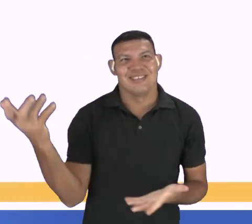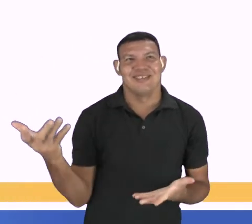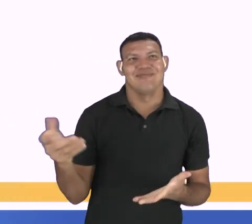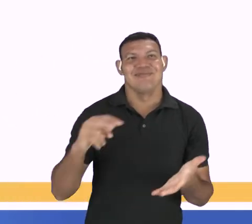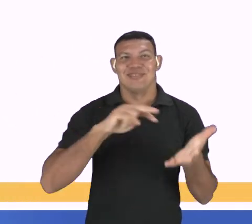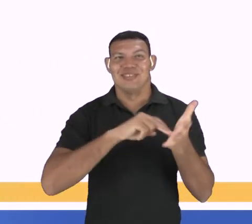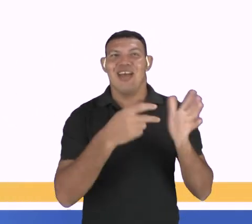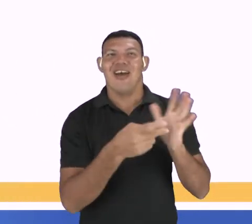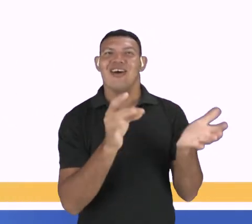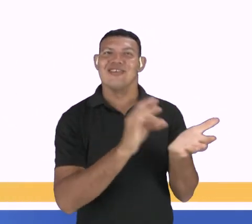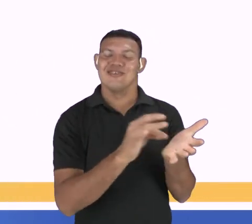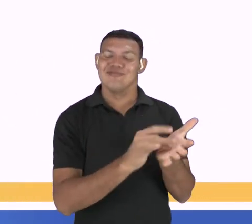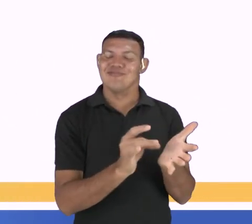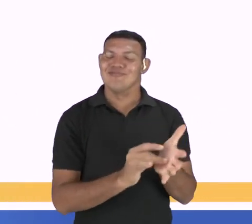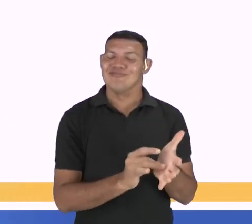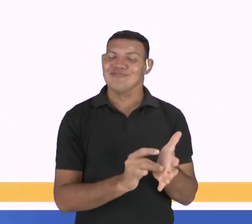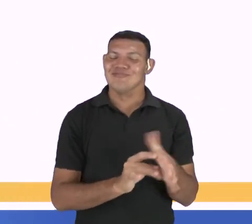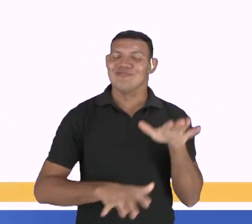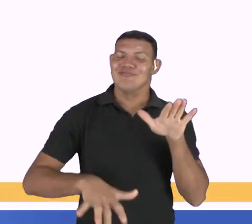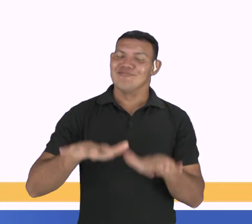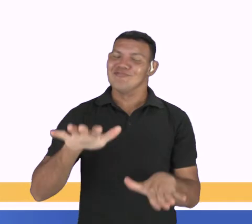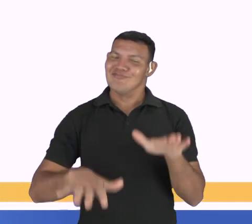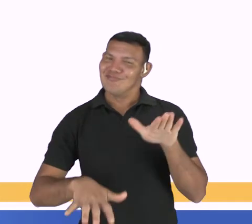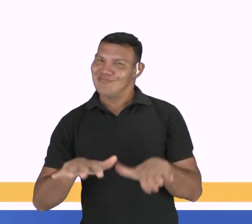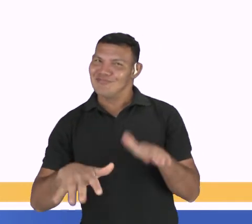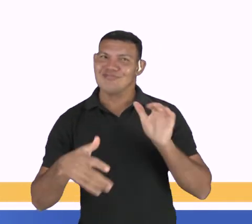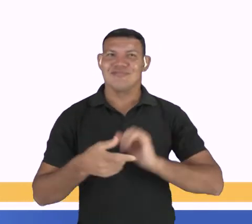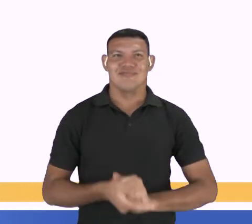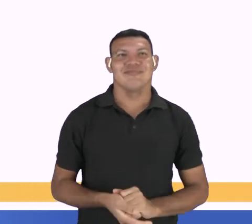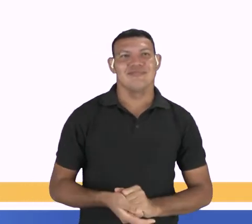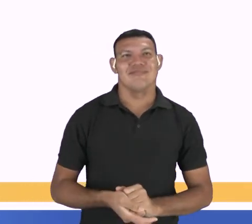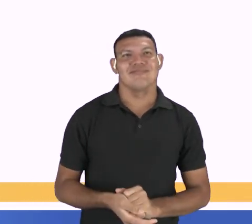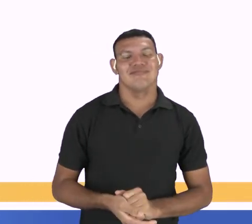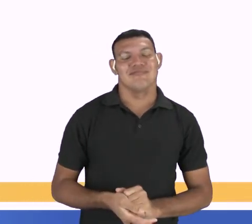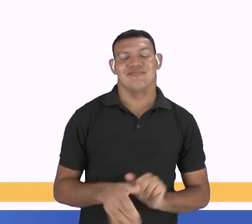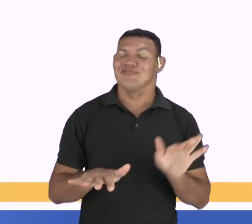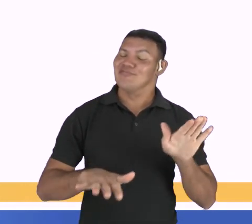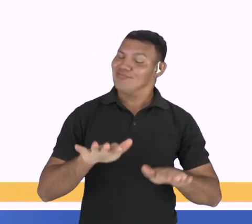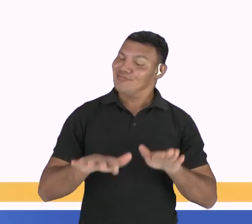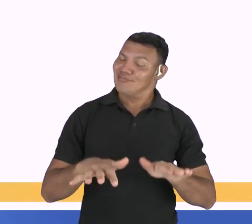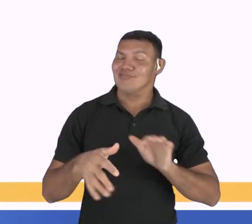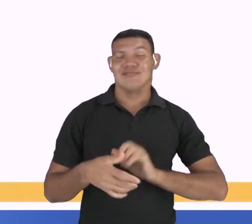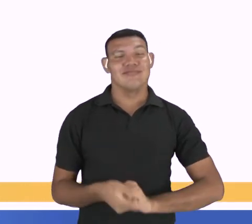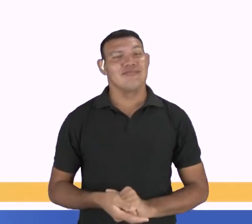quando. Once in a blue moon, ok? Once in a blue moon, de vez em quando.